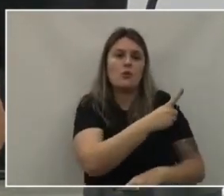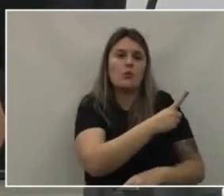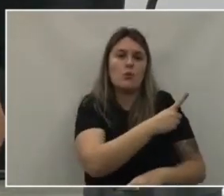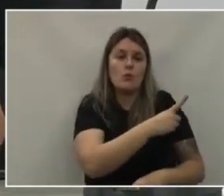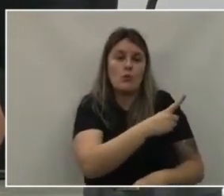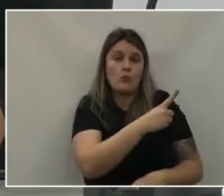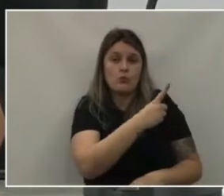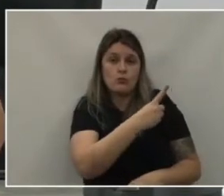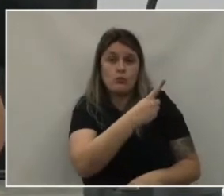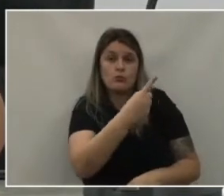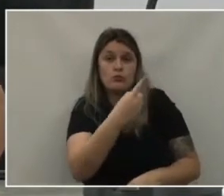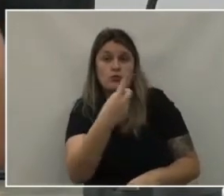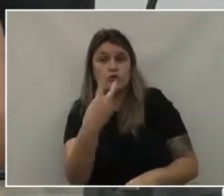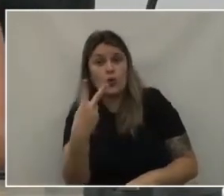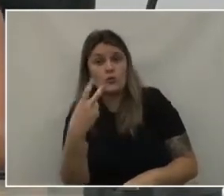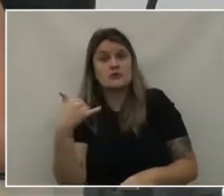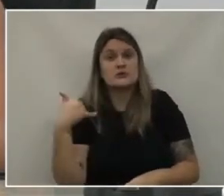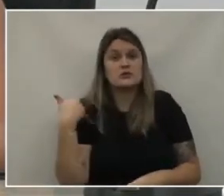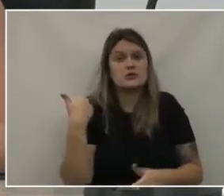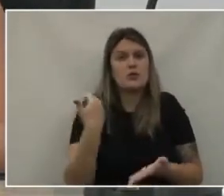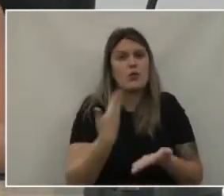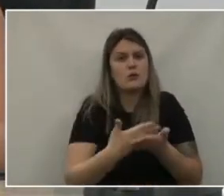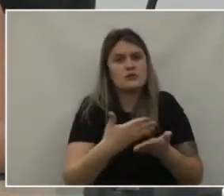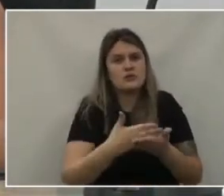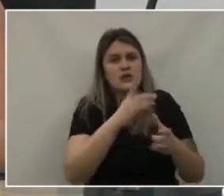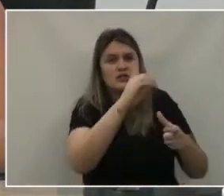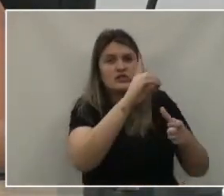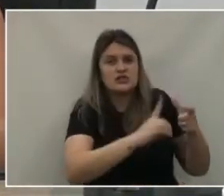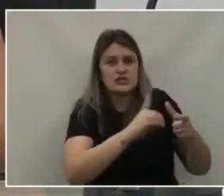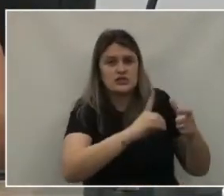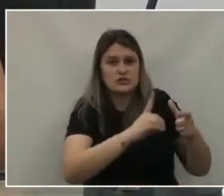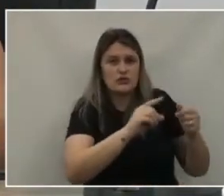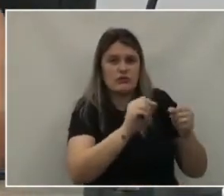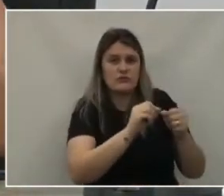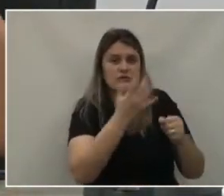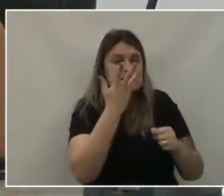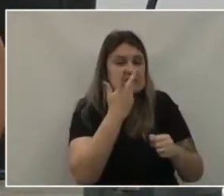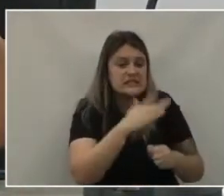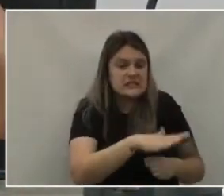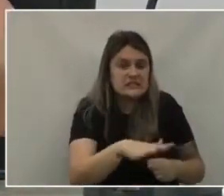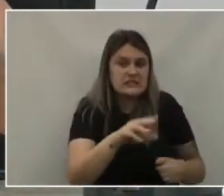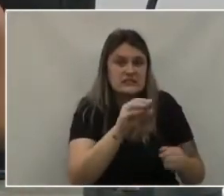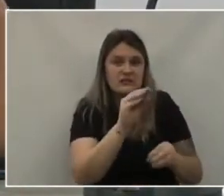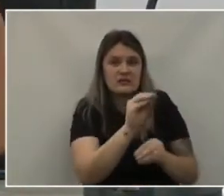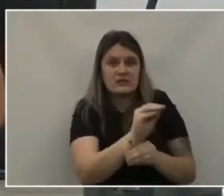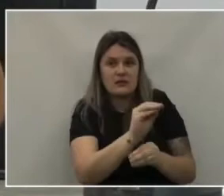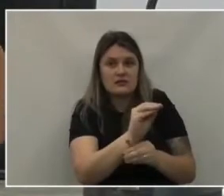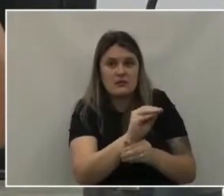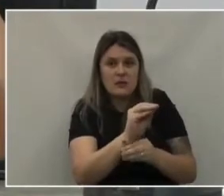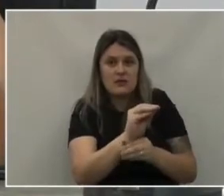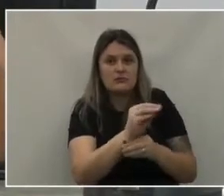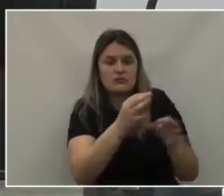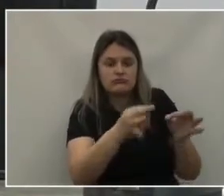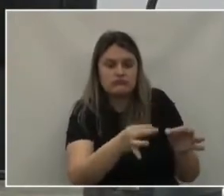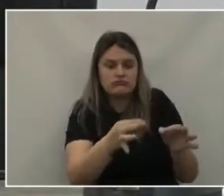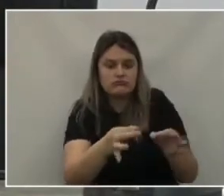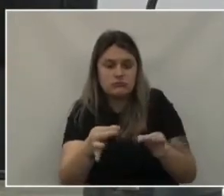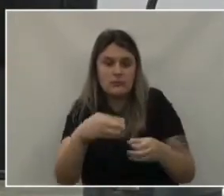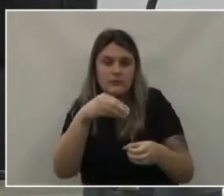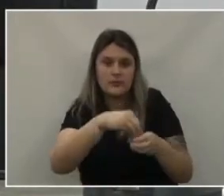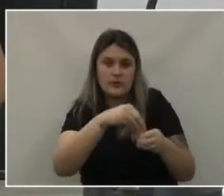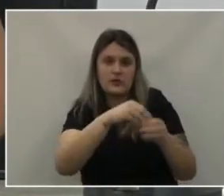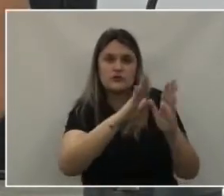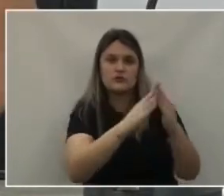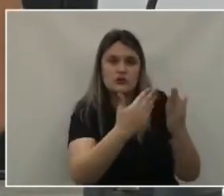gente consegue dar um diagnóstico para essa criança ter um tratamento eficiente dentro